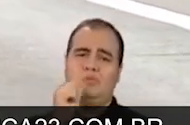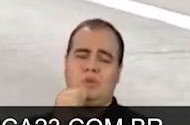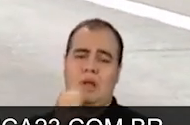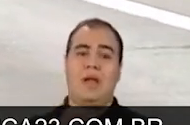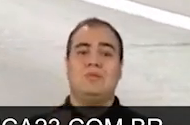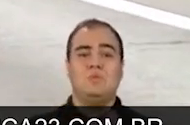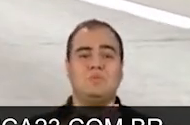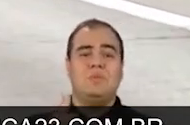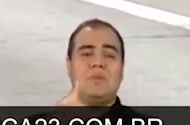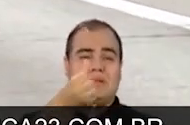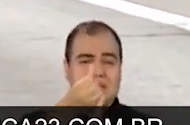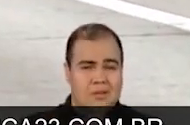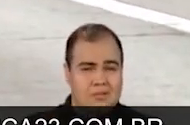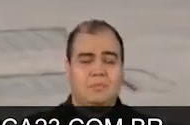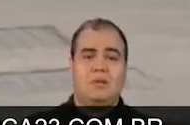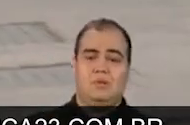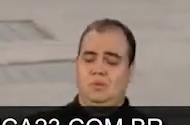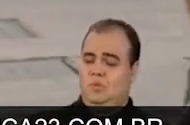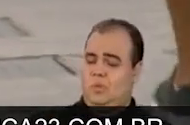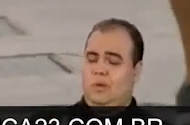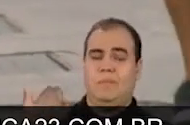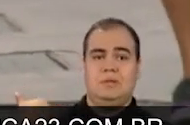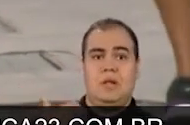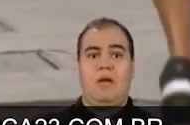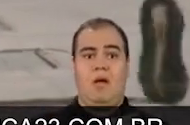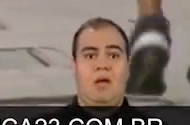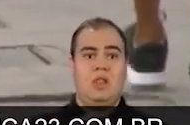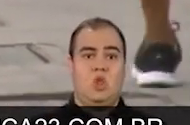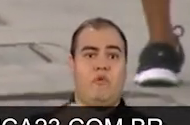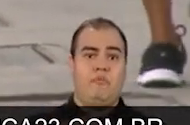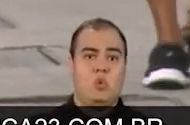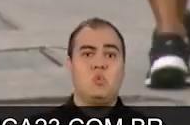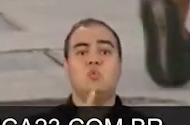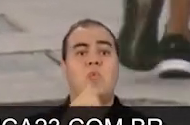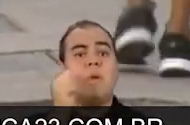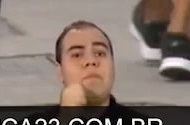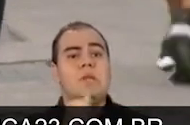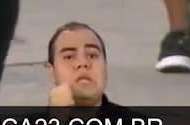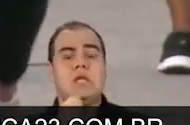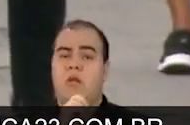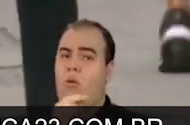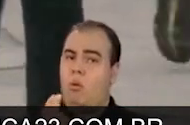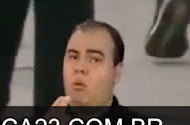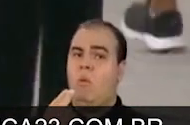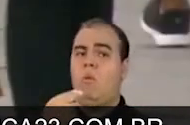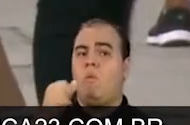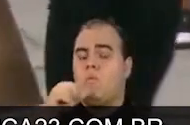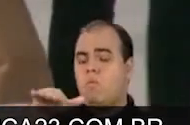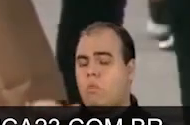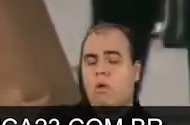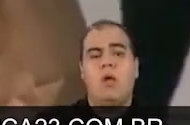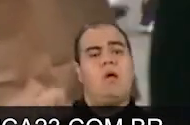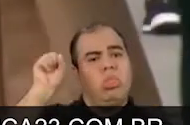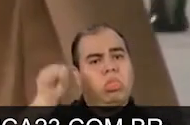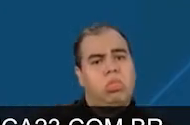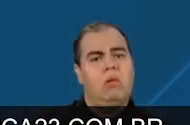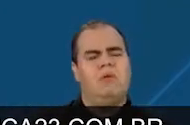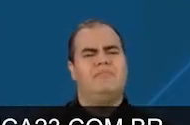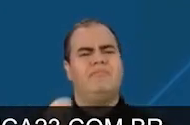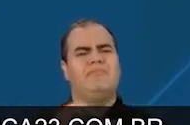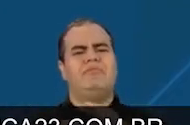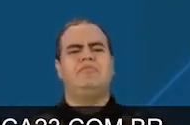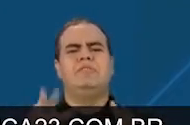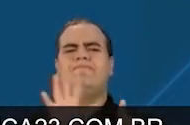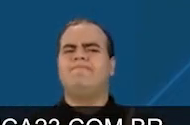ano passado e, a cada 9 minutos, uma menina ou mulher foi estuprada. Diante de um cenário tão negativo,